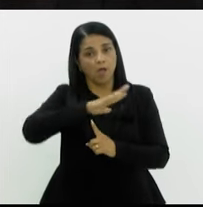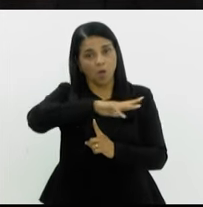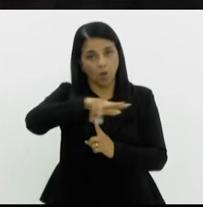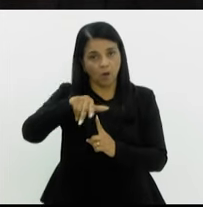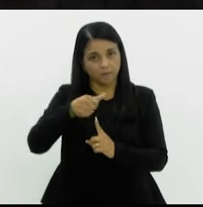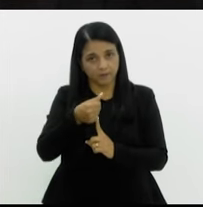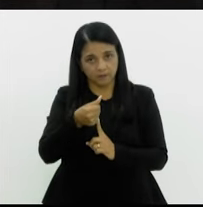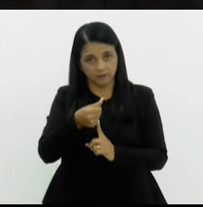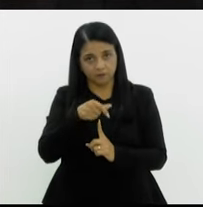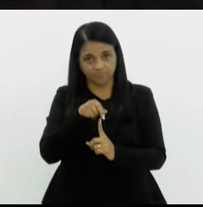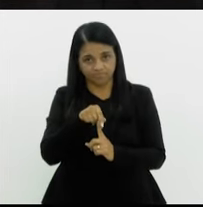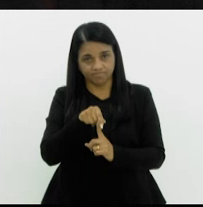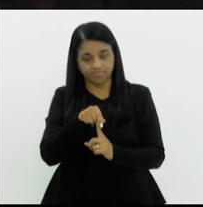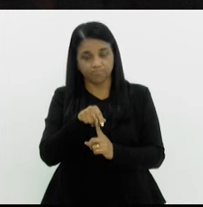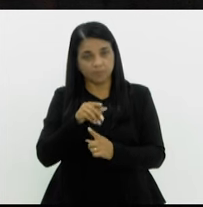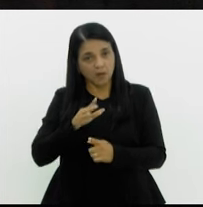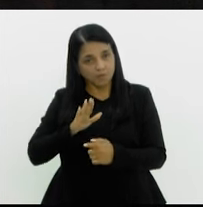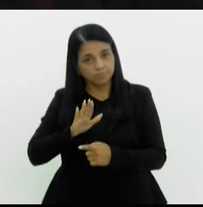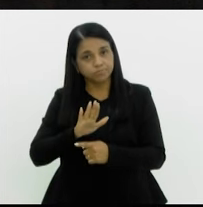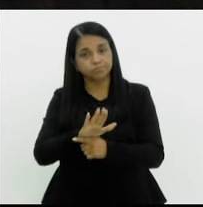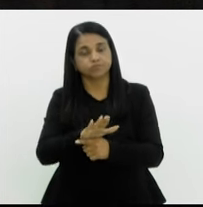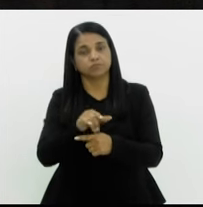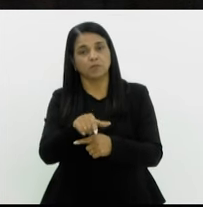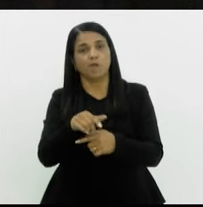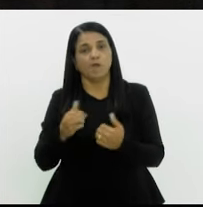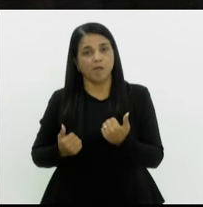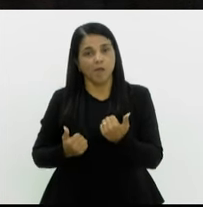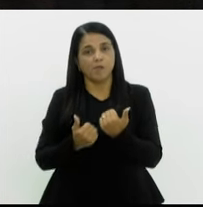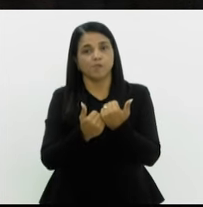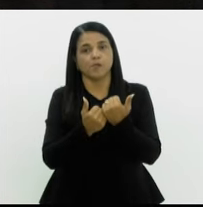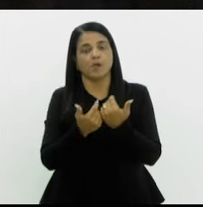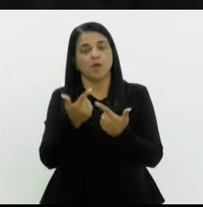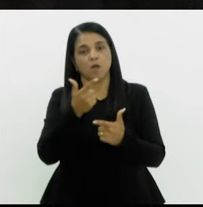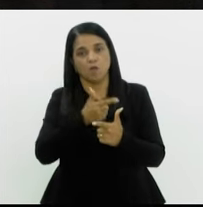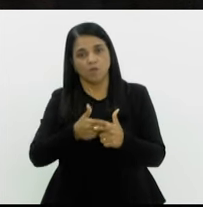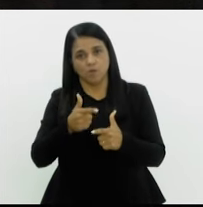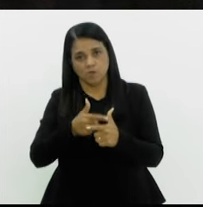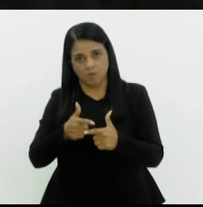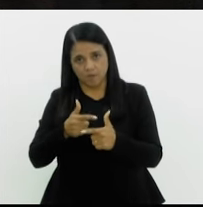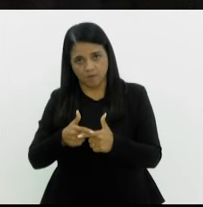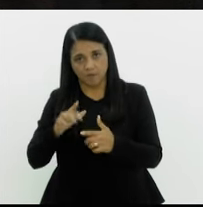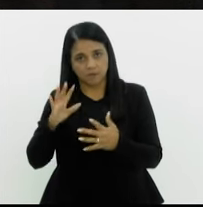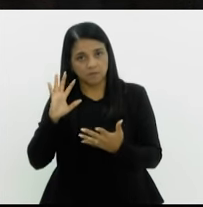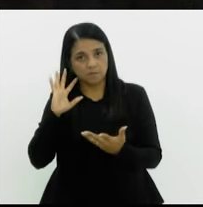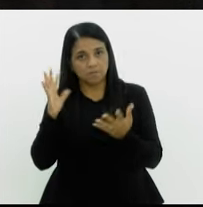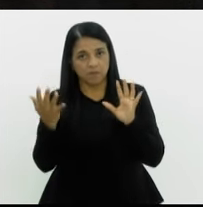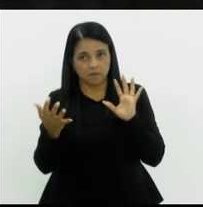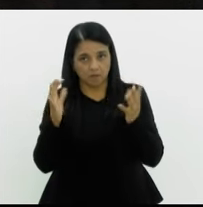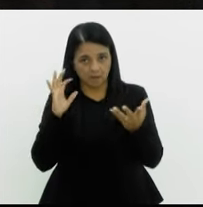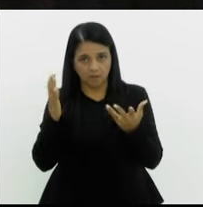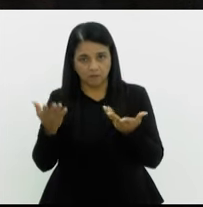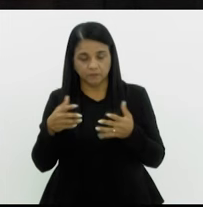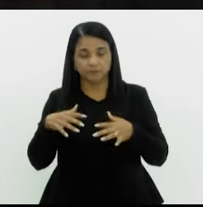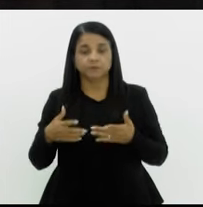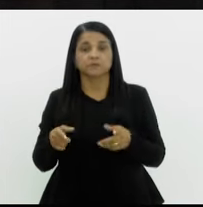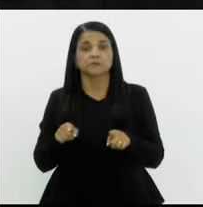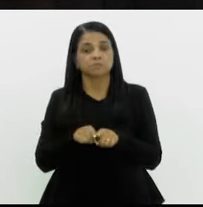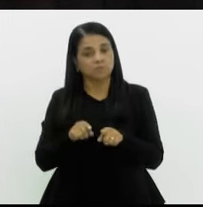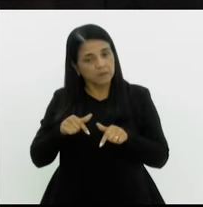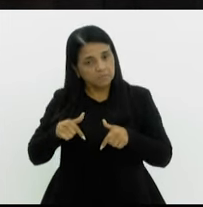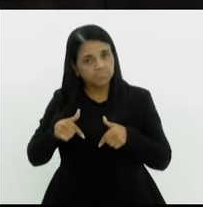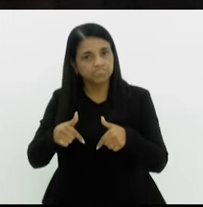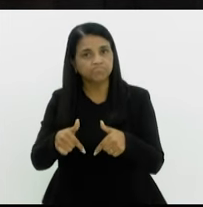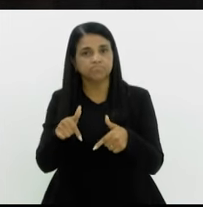exatamente para enfrentar esses tipos de problema. Então, que se enfrente e se